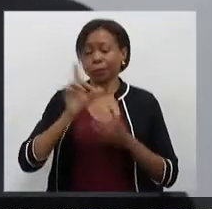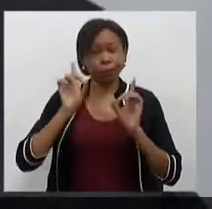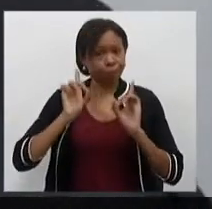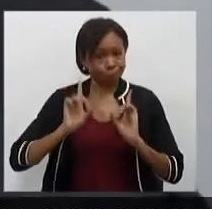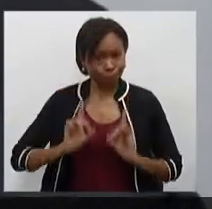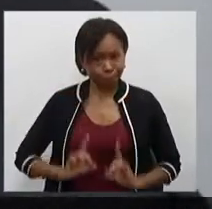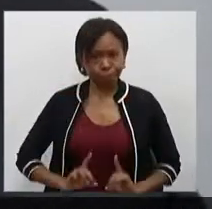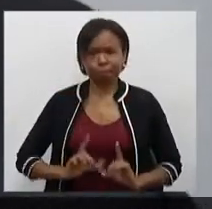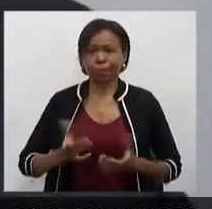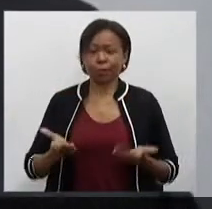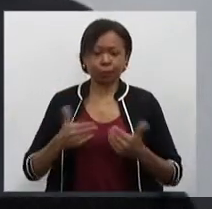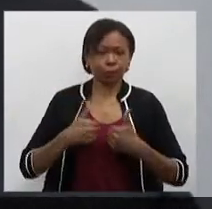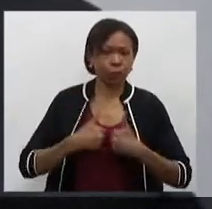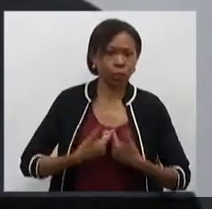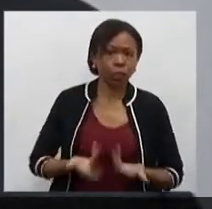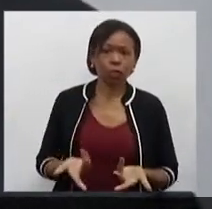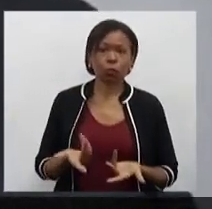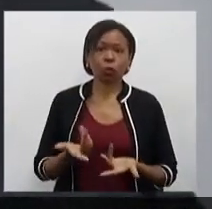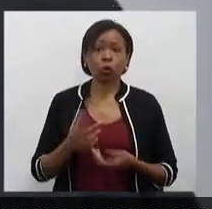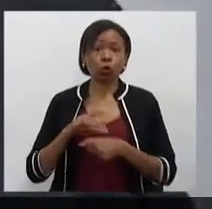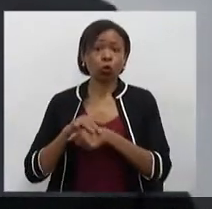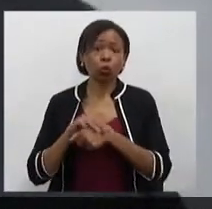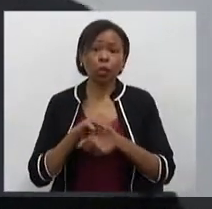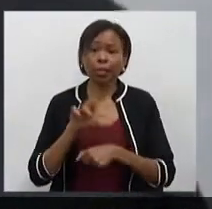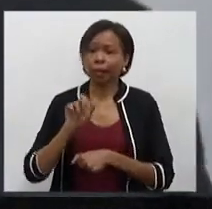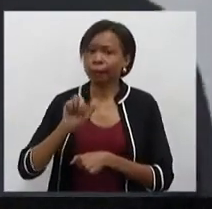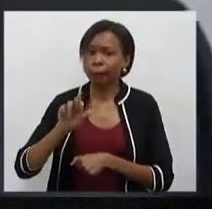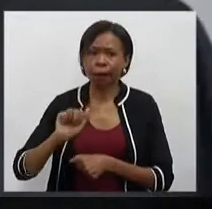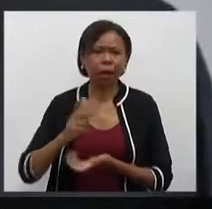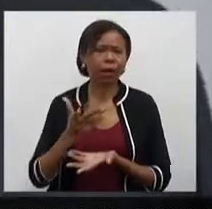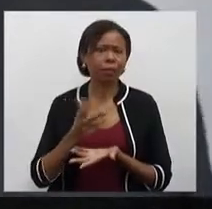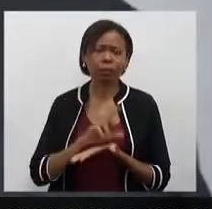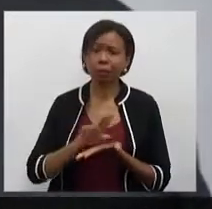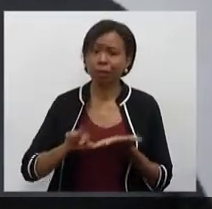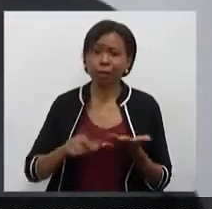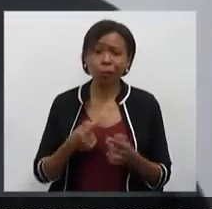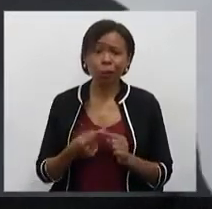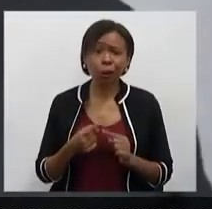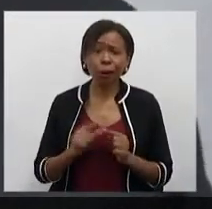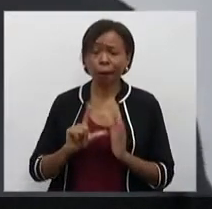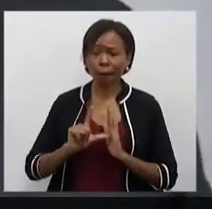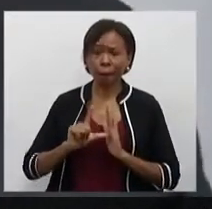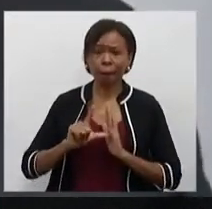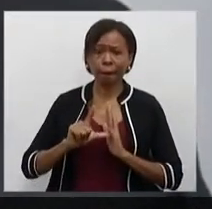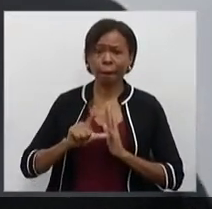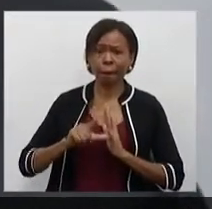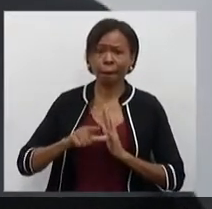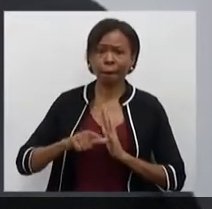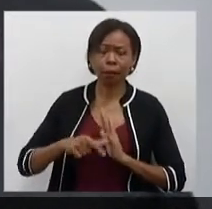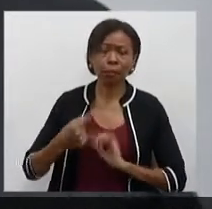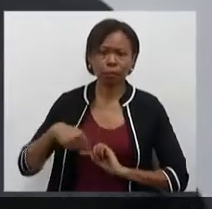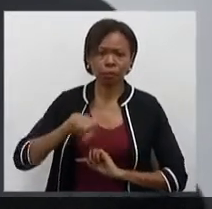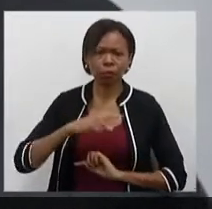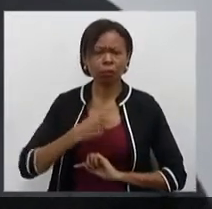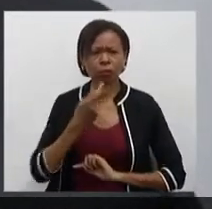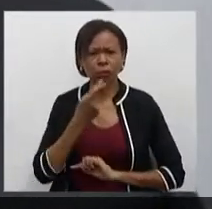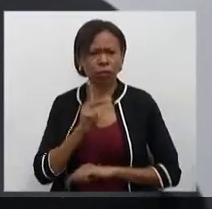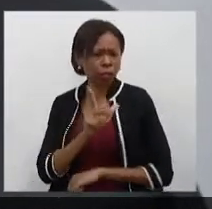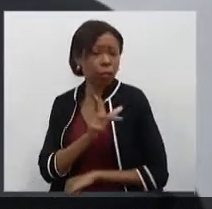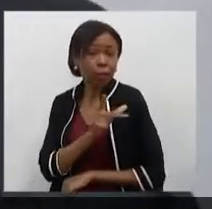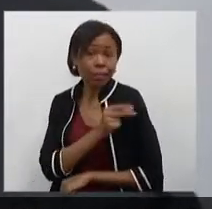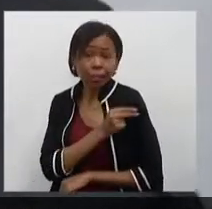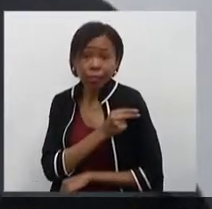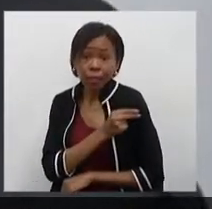muito moroso as coisas, né? E quando a gente trata de vacina, é para ontem. Cada dia que passa sem a